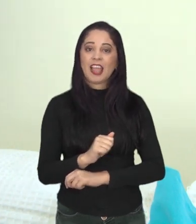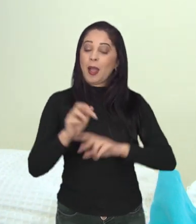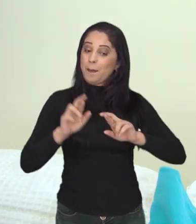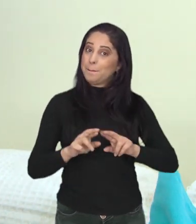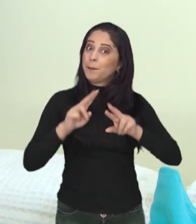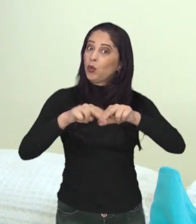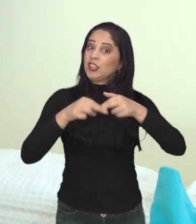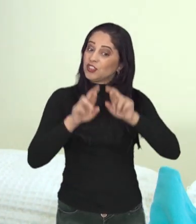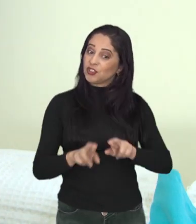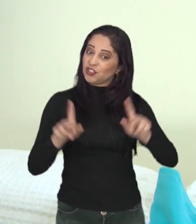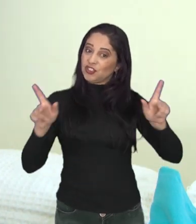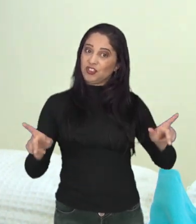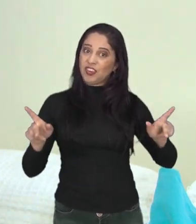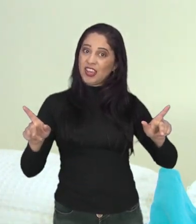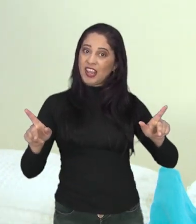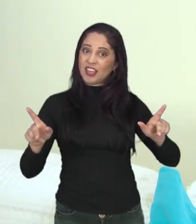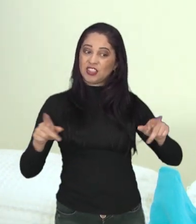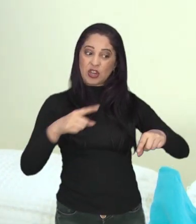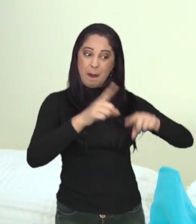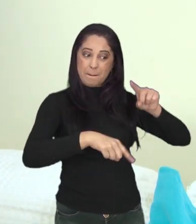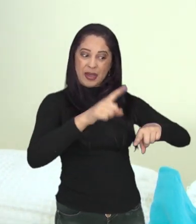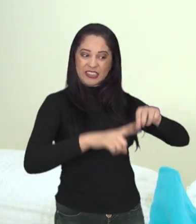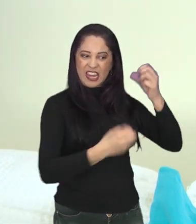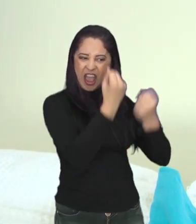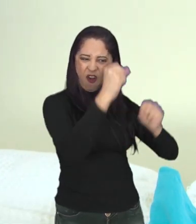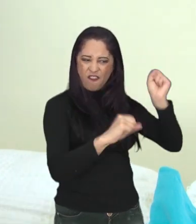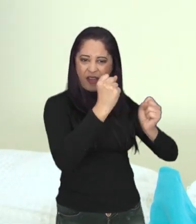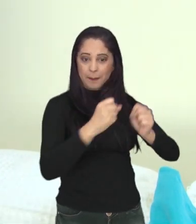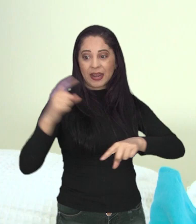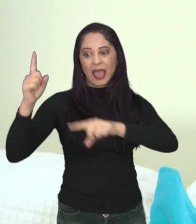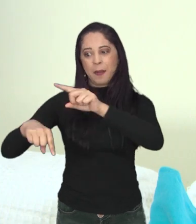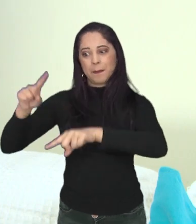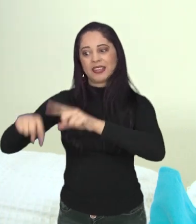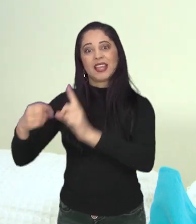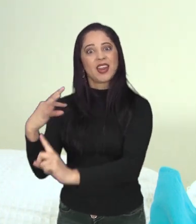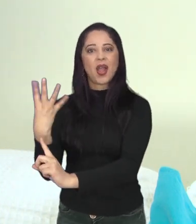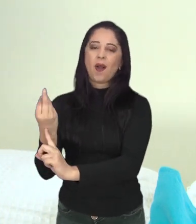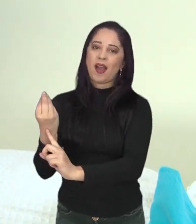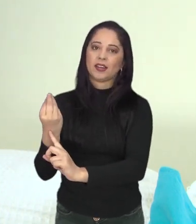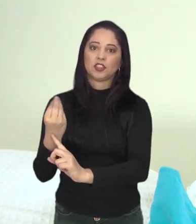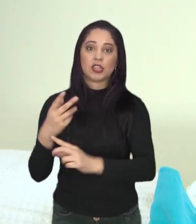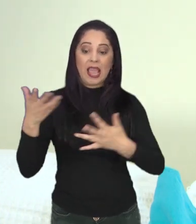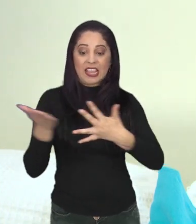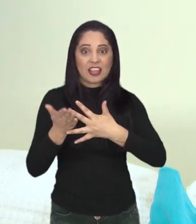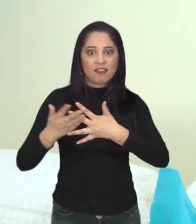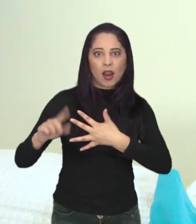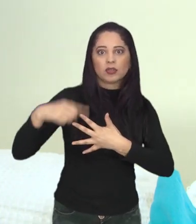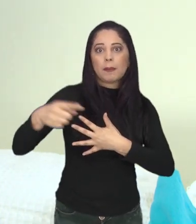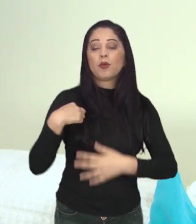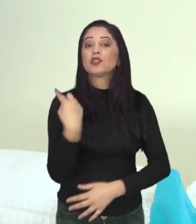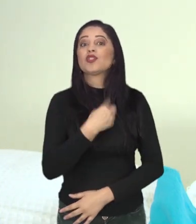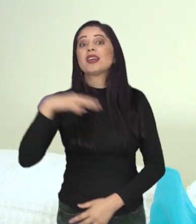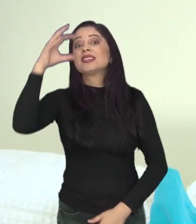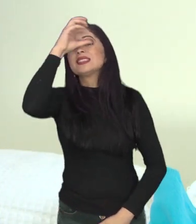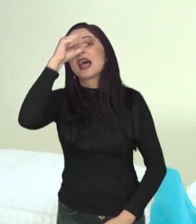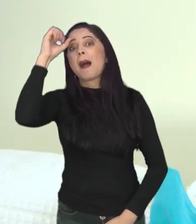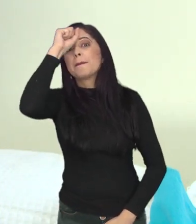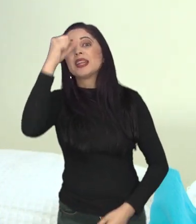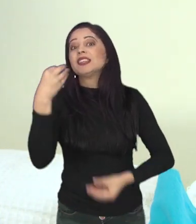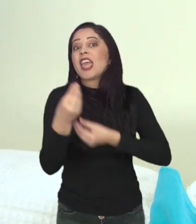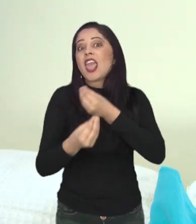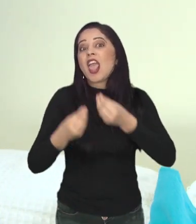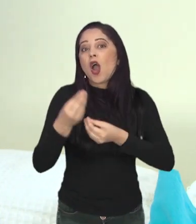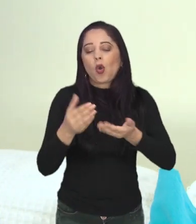produtos artesanais e dos industriais e no próximo bloco A gente vai aprender e ver como